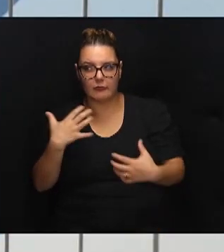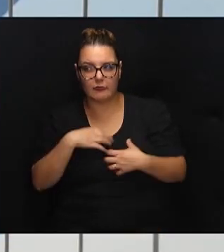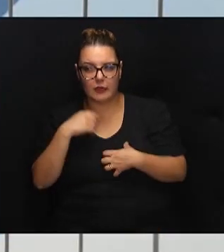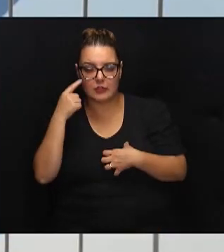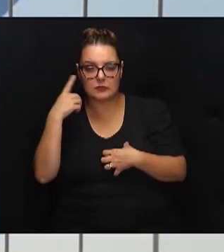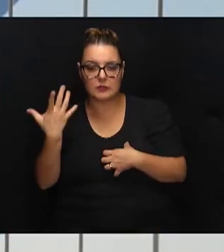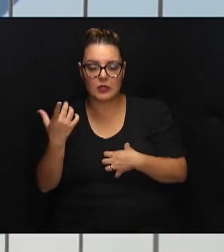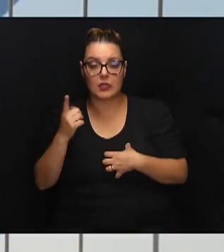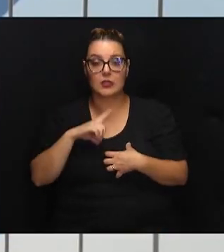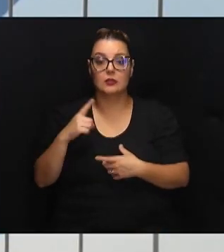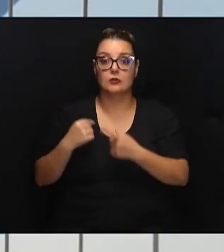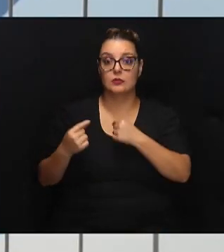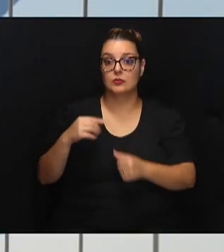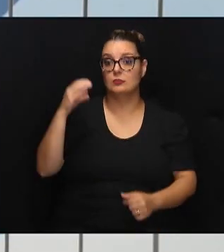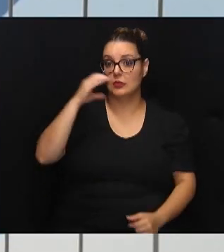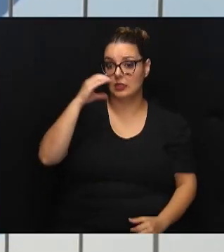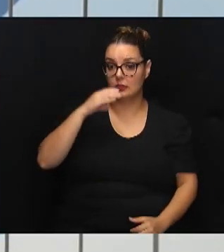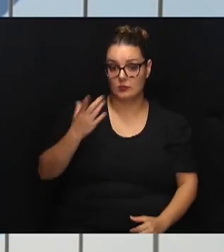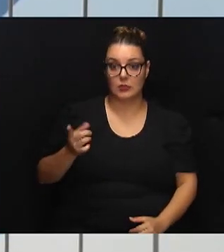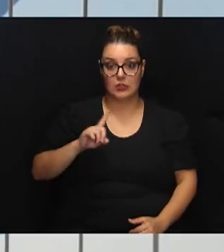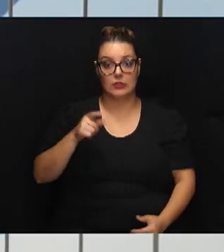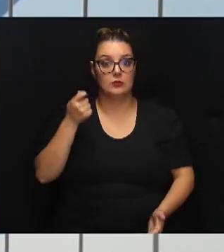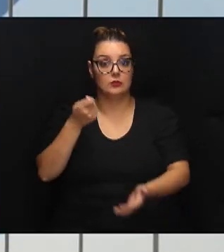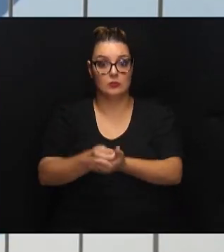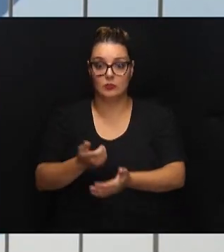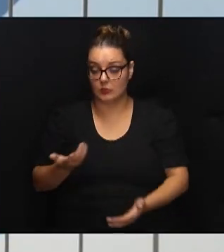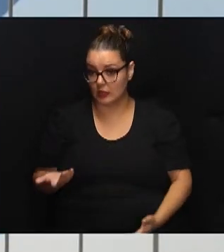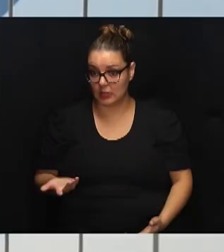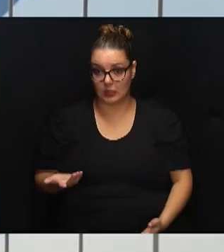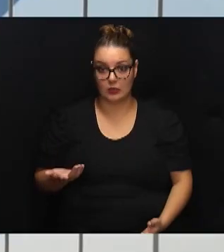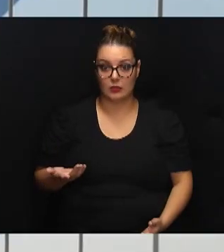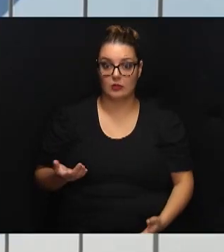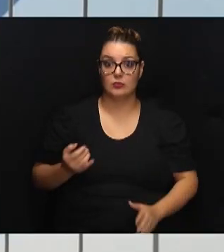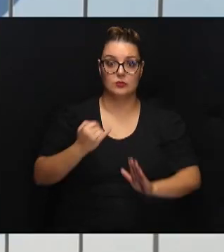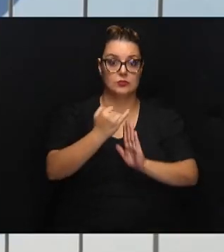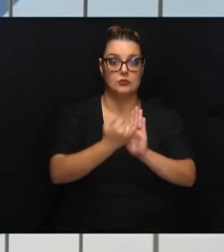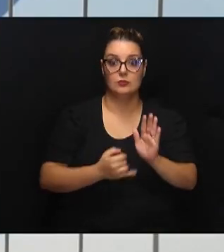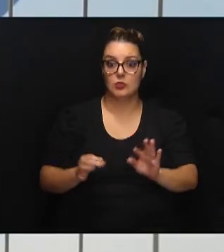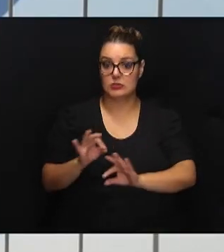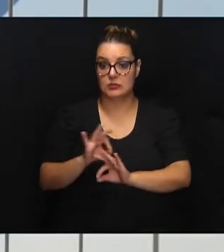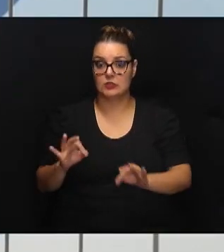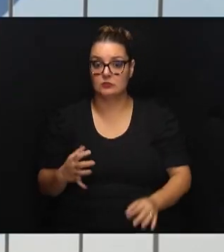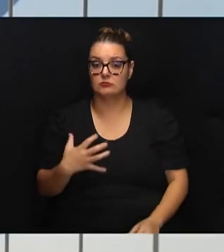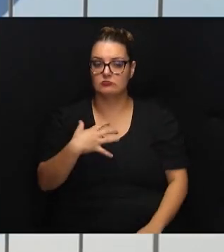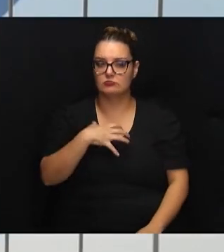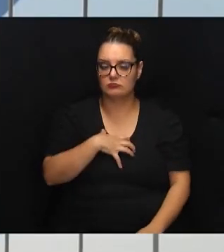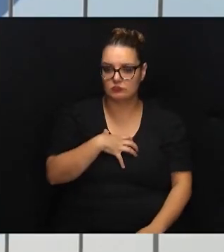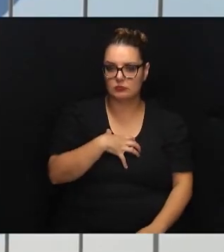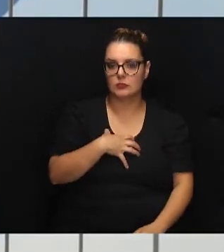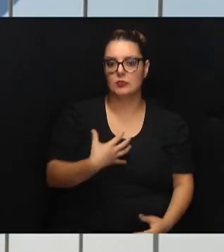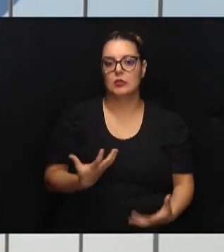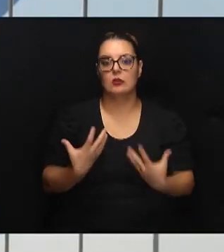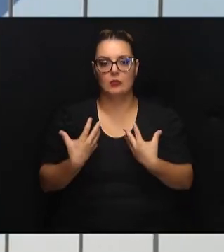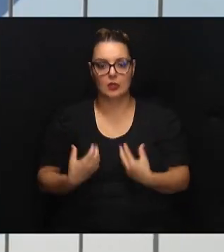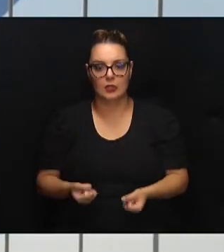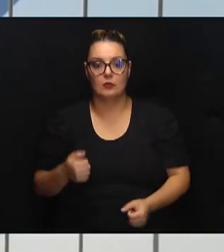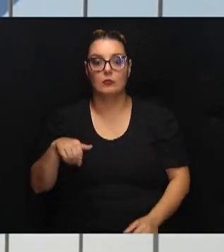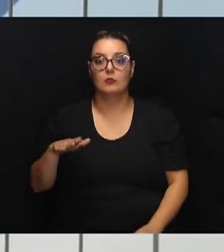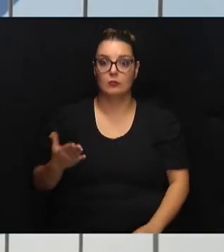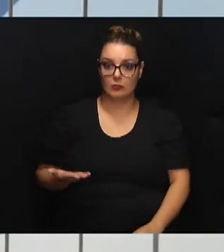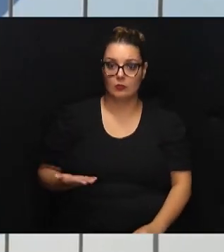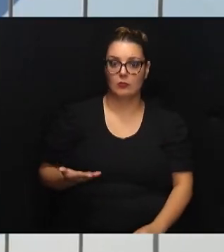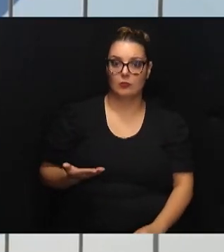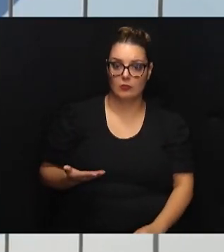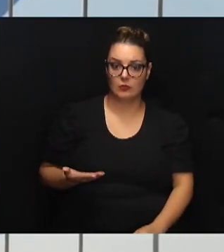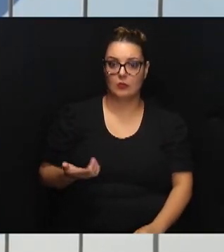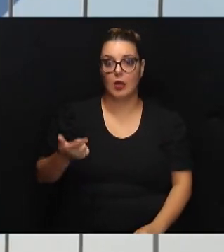um dinheiro mais rápido, eu não tô pagando nada de imposto, então eu tenho uma sensação de que eu tô recebendo mais